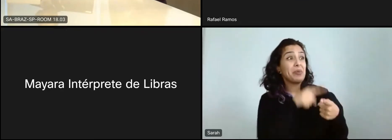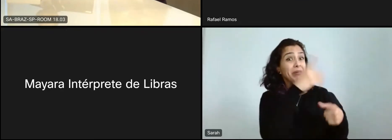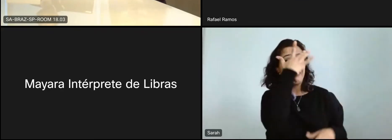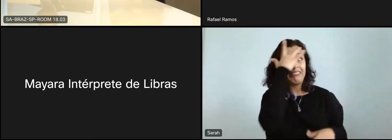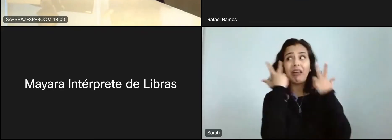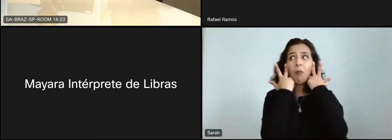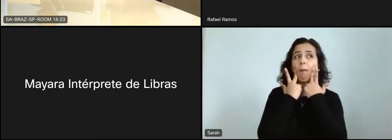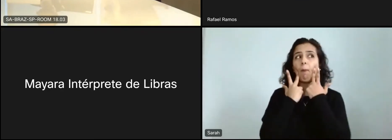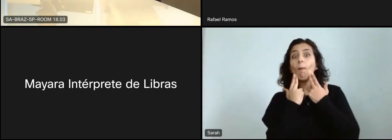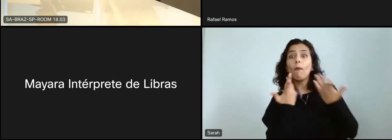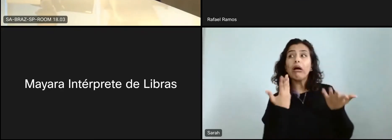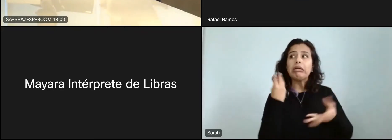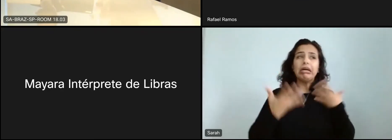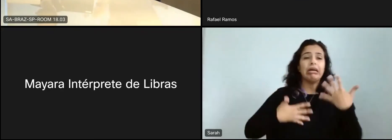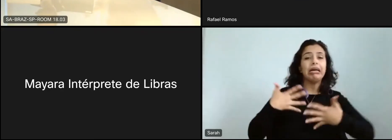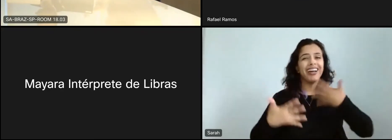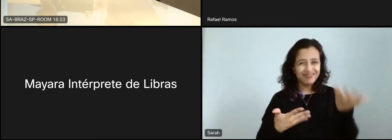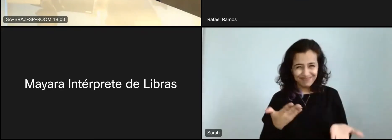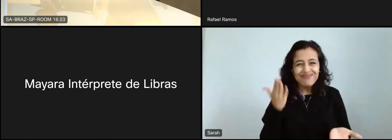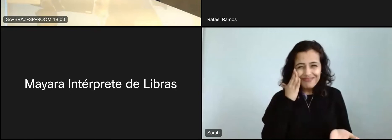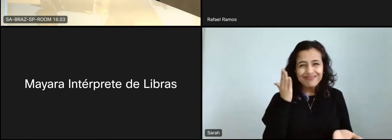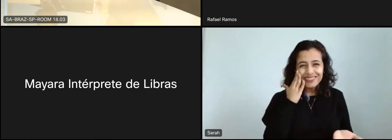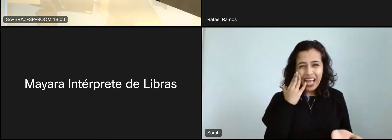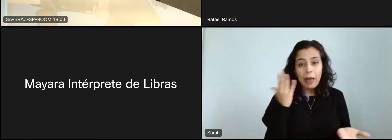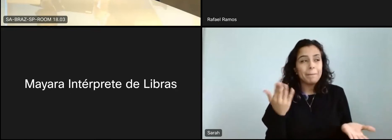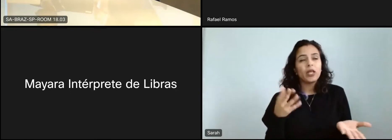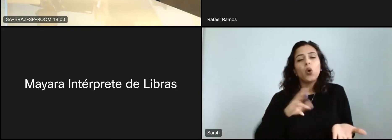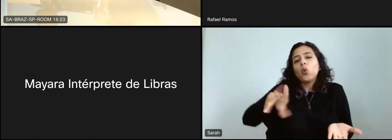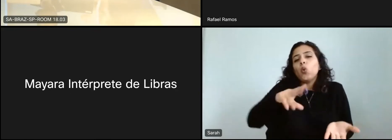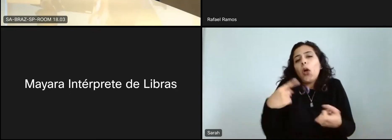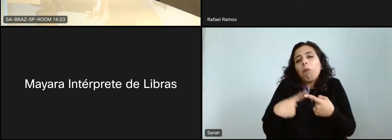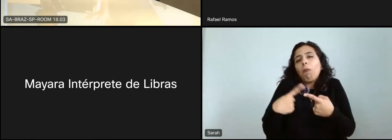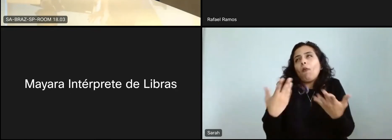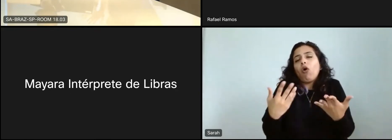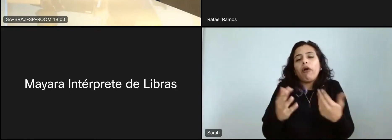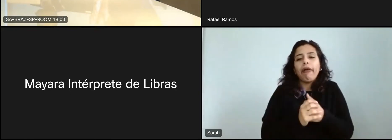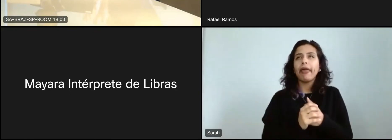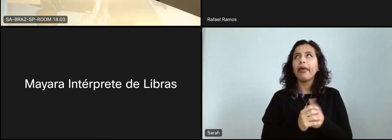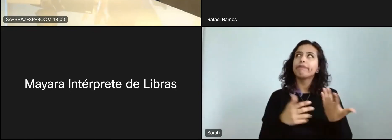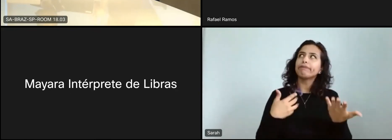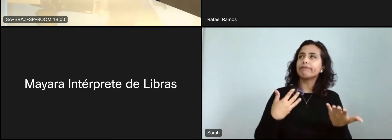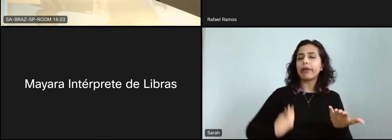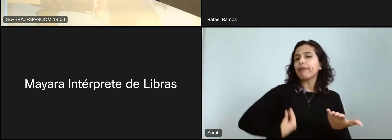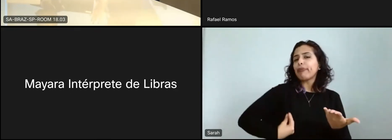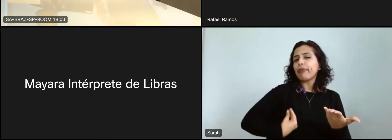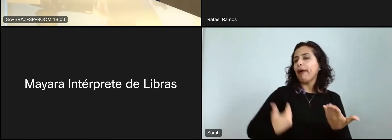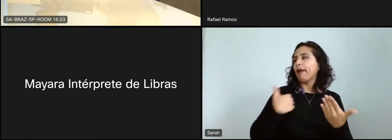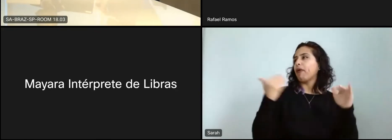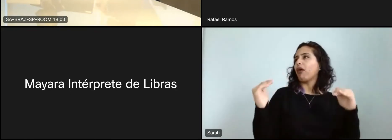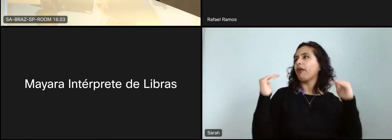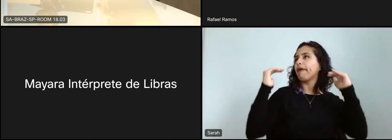conversando com todo mundo que tá vendo a gente, ouvindo a gente. É, não é porque a gente tá aqui que nós somos tipo, nossa,